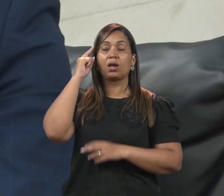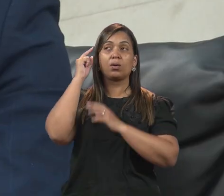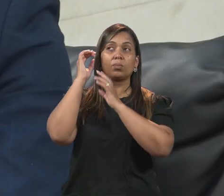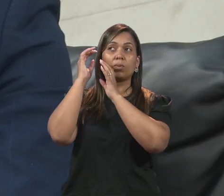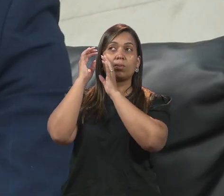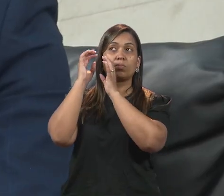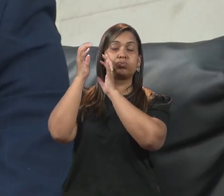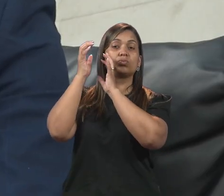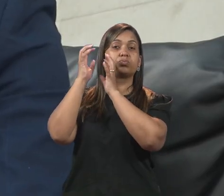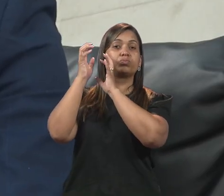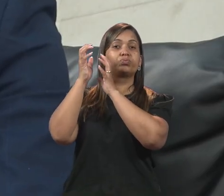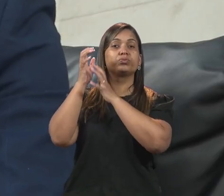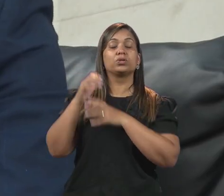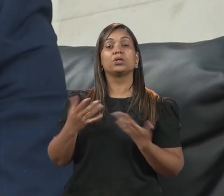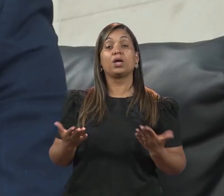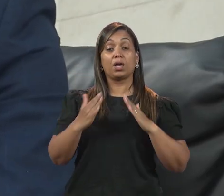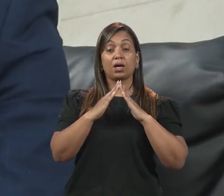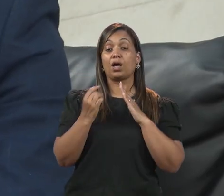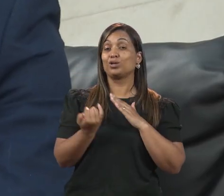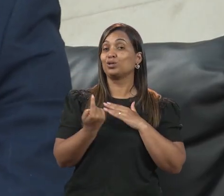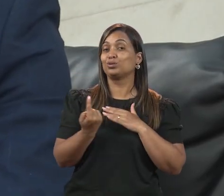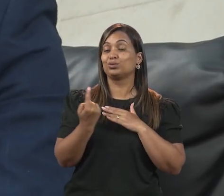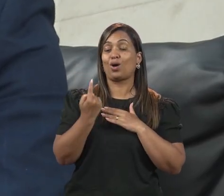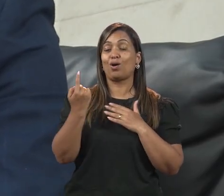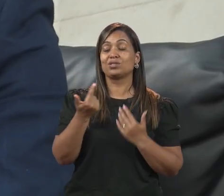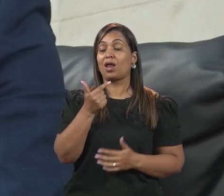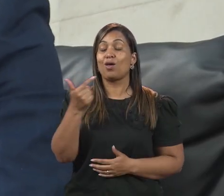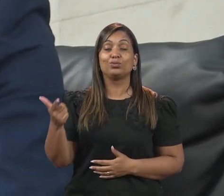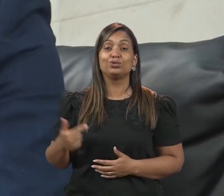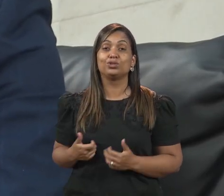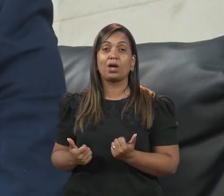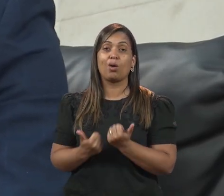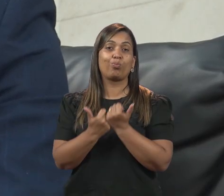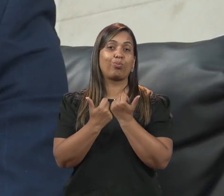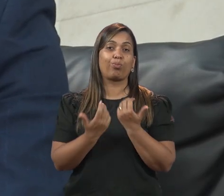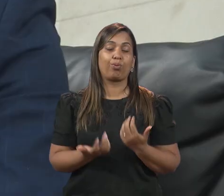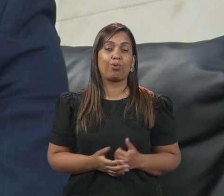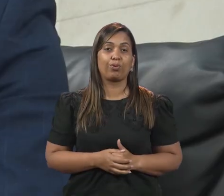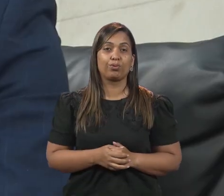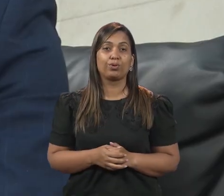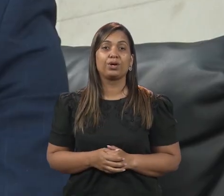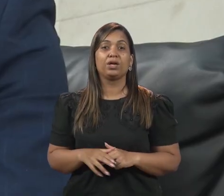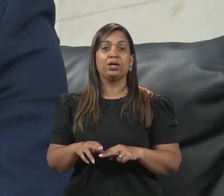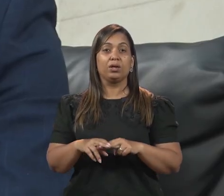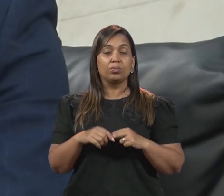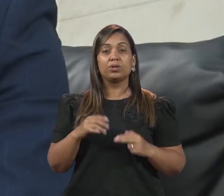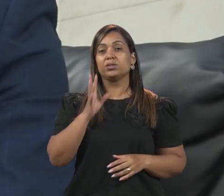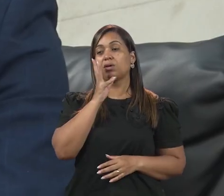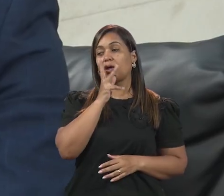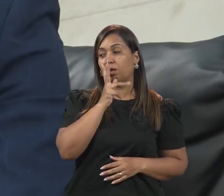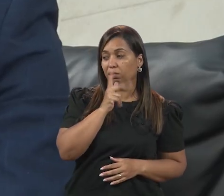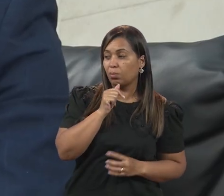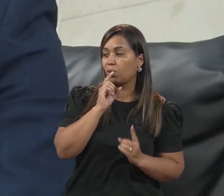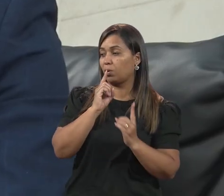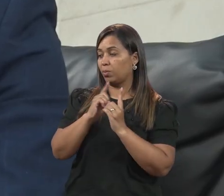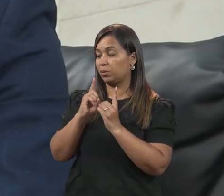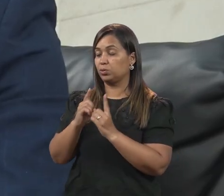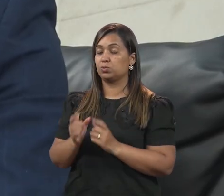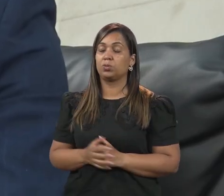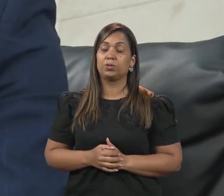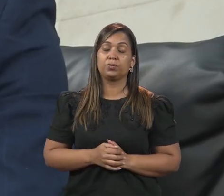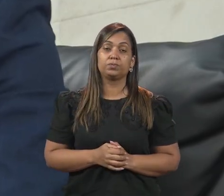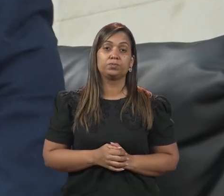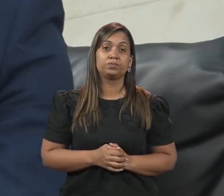cerebral, e obviamente morava sozinha, não tinha uma rede de apoio, e por isso a demora para o